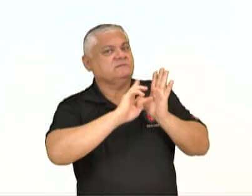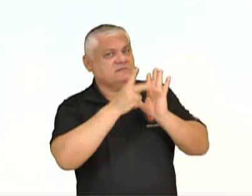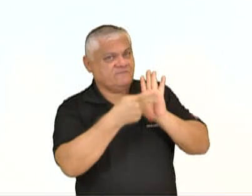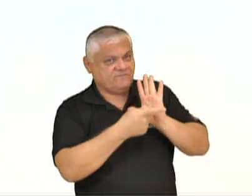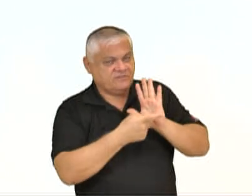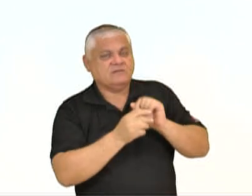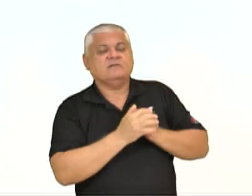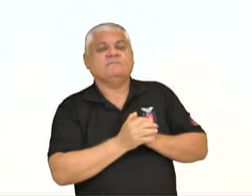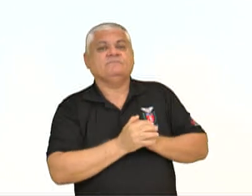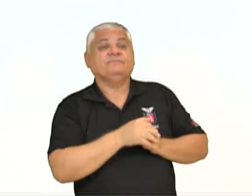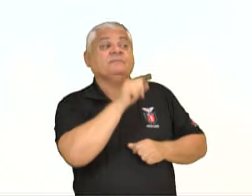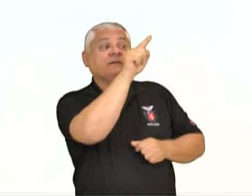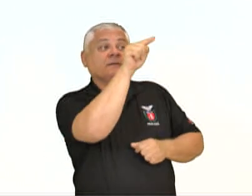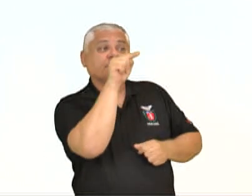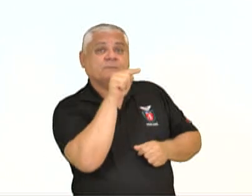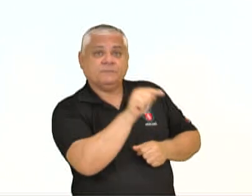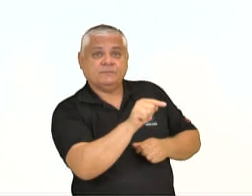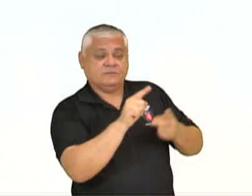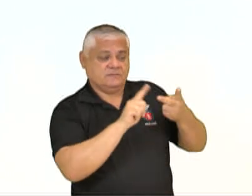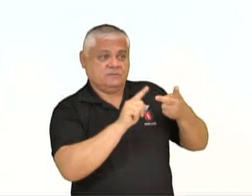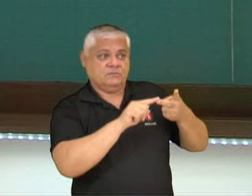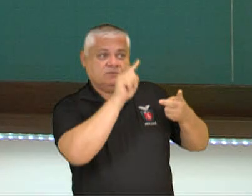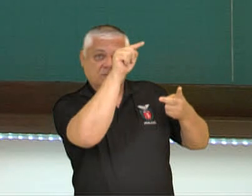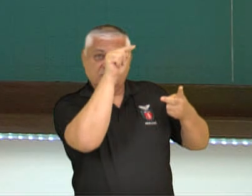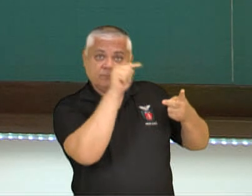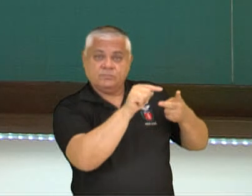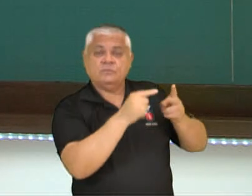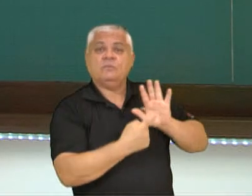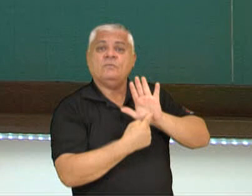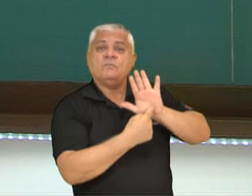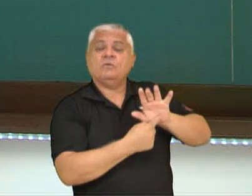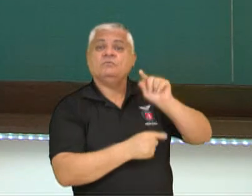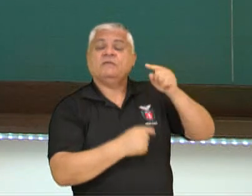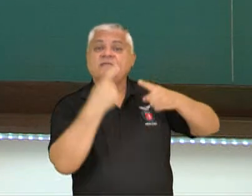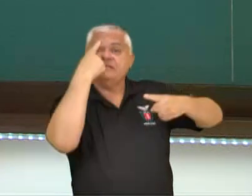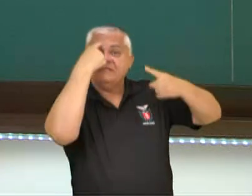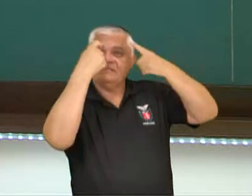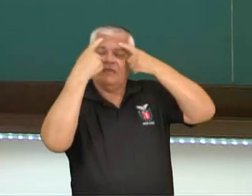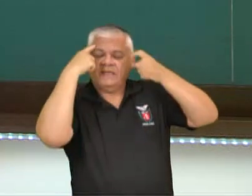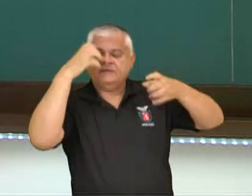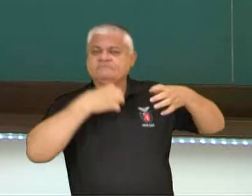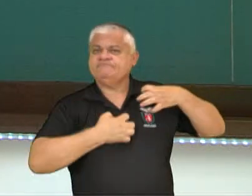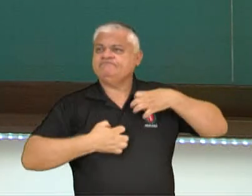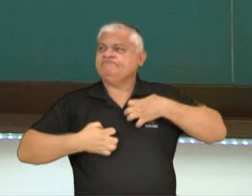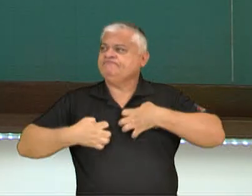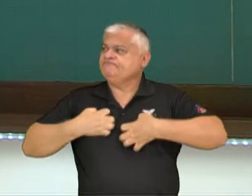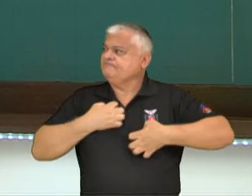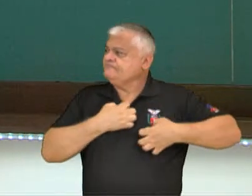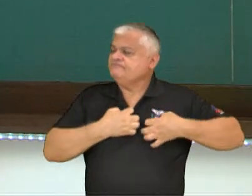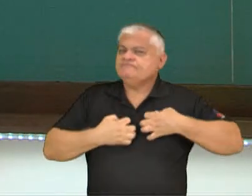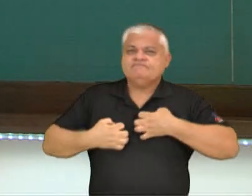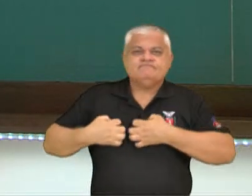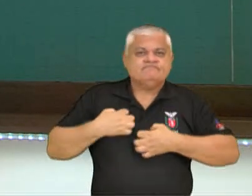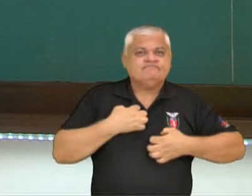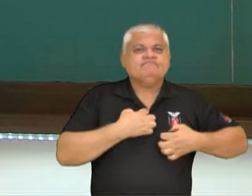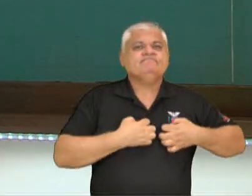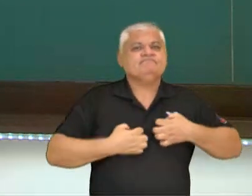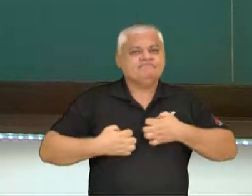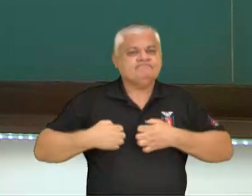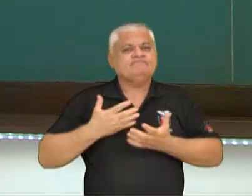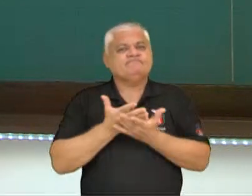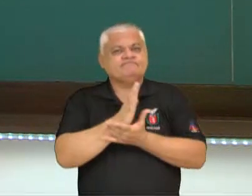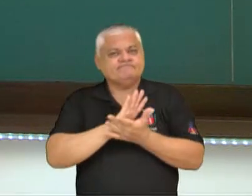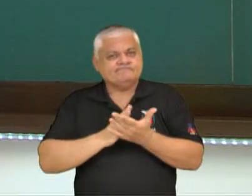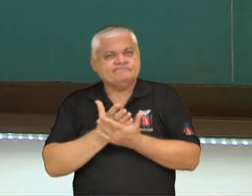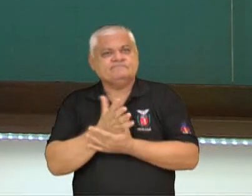bem, e o ponto de exclamação, que mostra bem essa ideia da angústia, né, sentida pelo personagem em função da